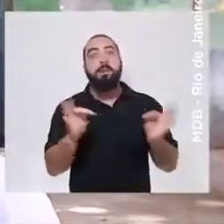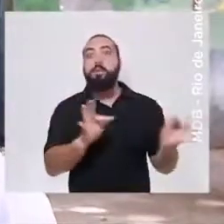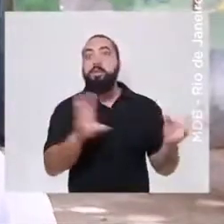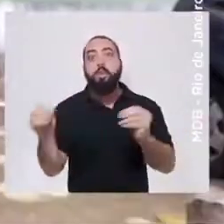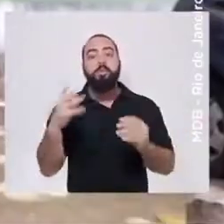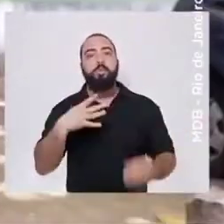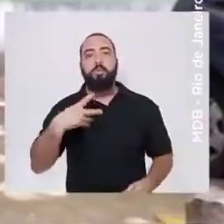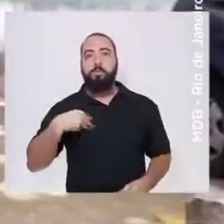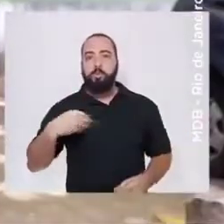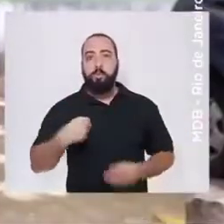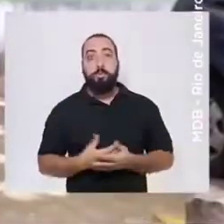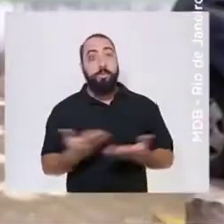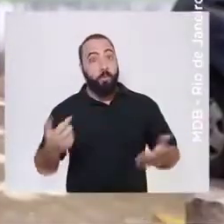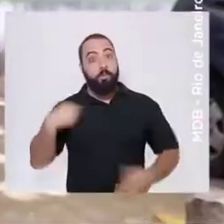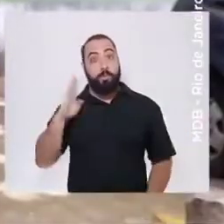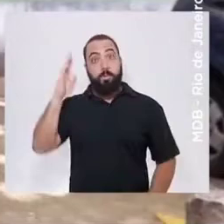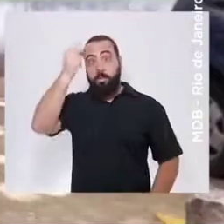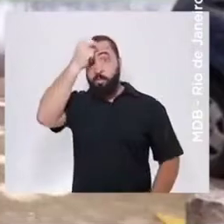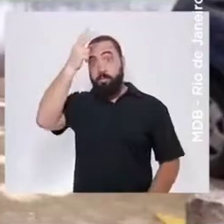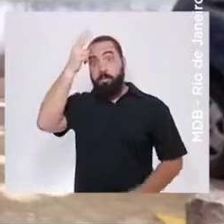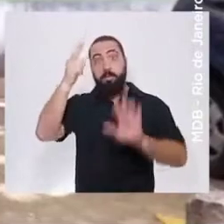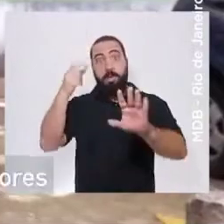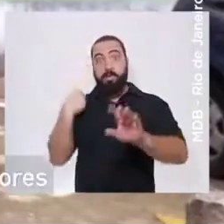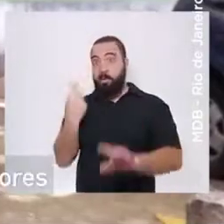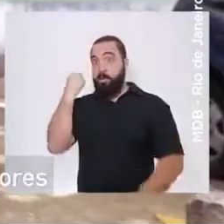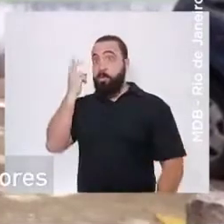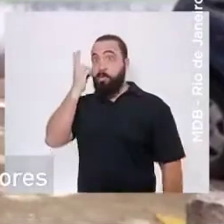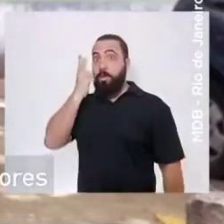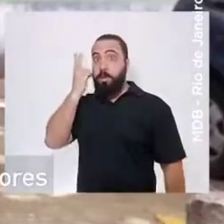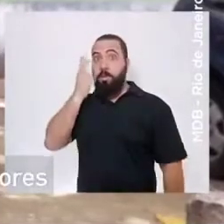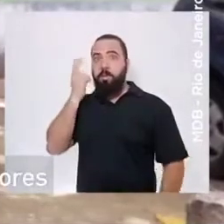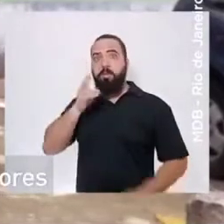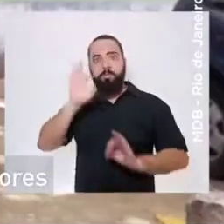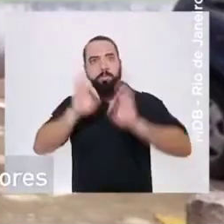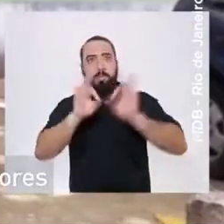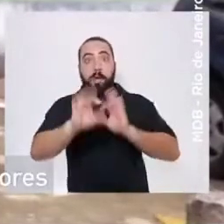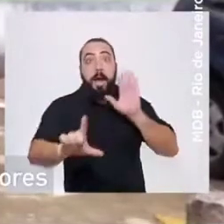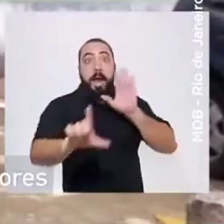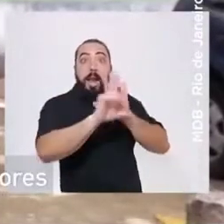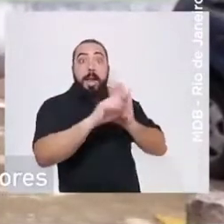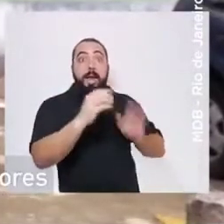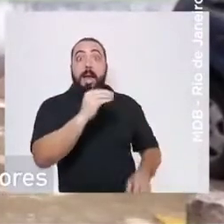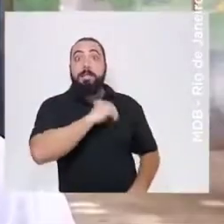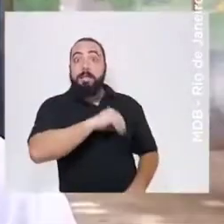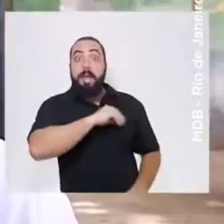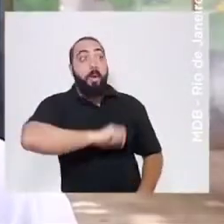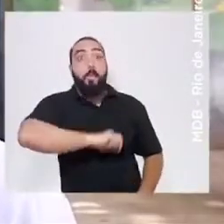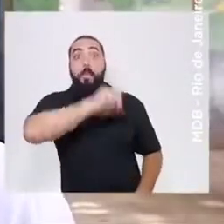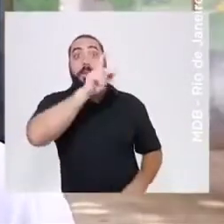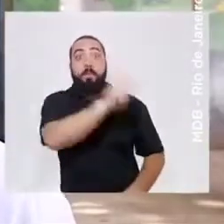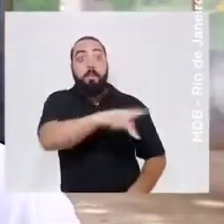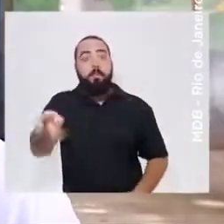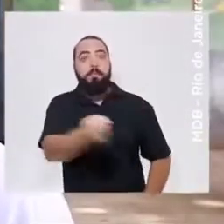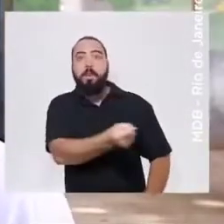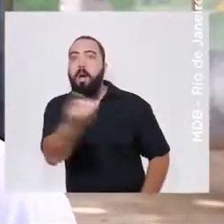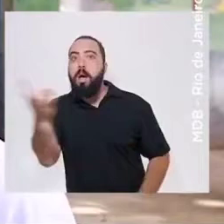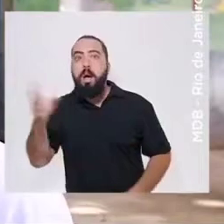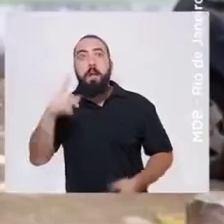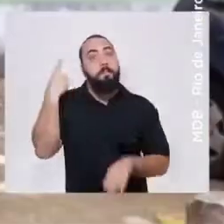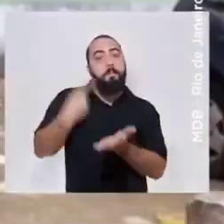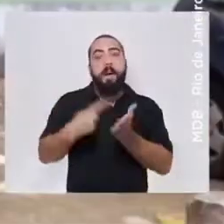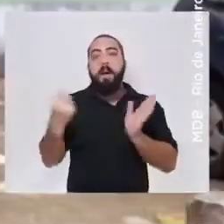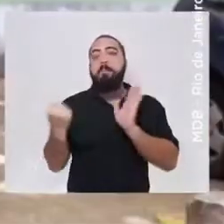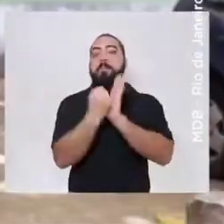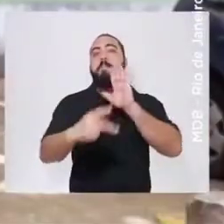todos os nossos filhos. Hoje eu sou candidato a prefeito, mas quando eu fui vereador, aprovei mais de 60 leis, aumentando o salário de milhares de professores e criando o marco da educação